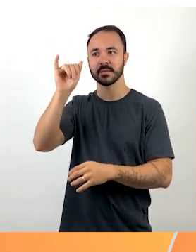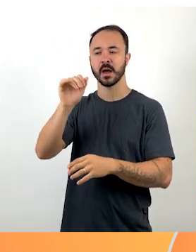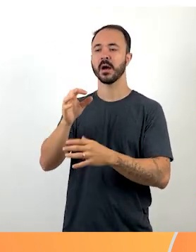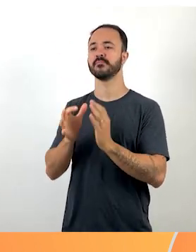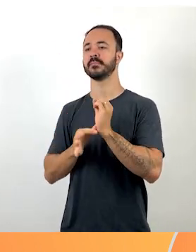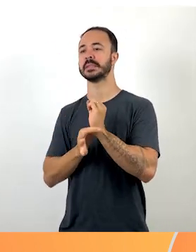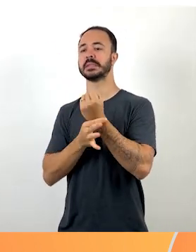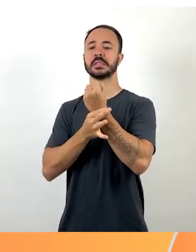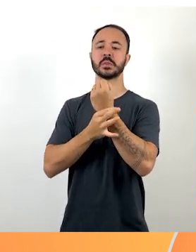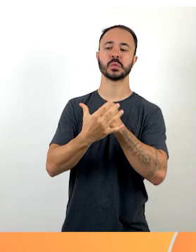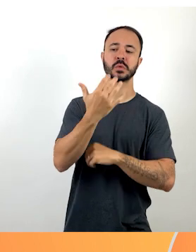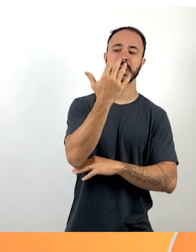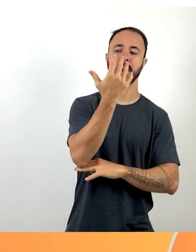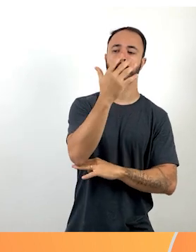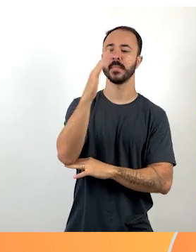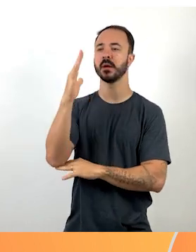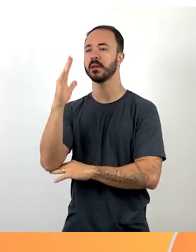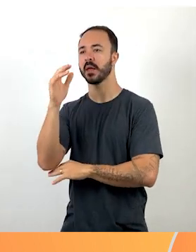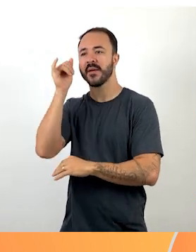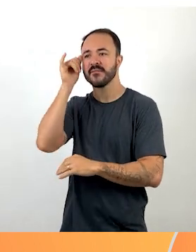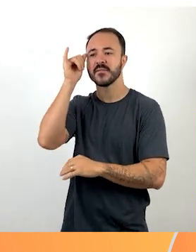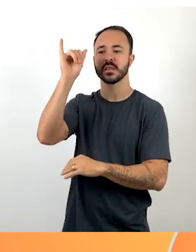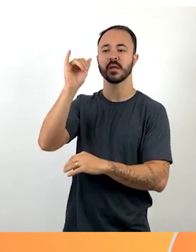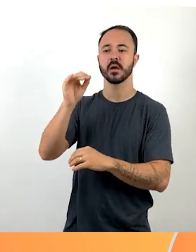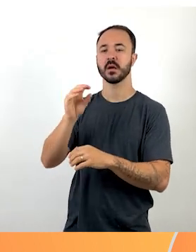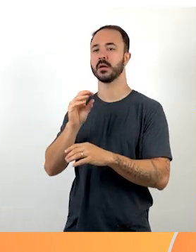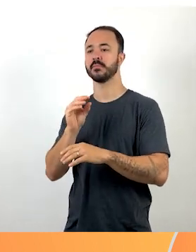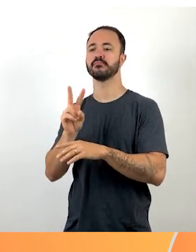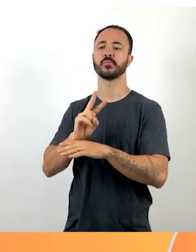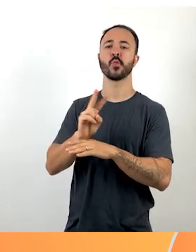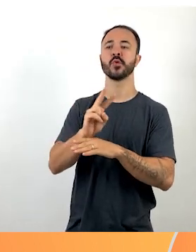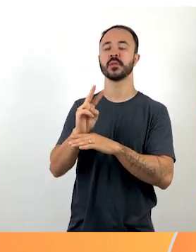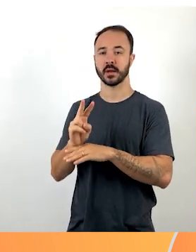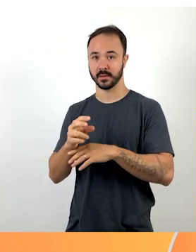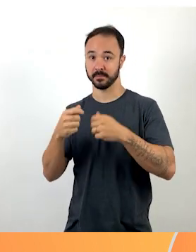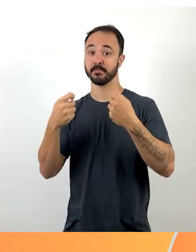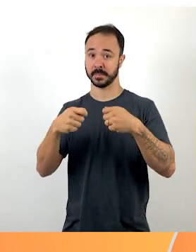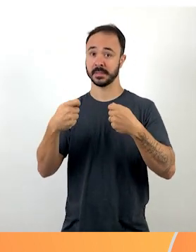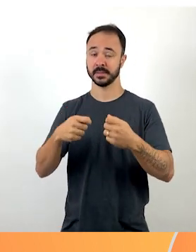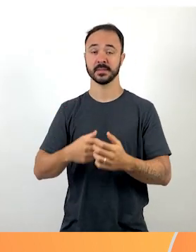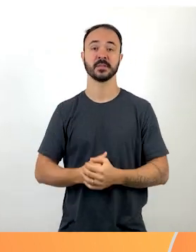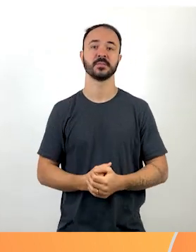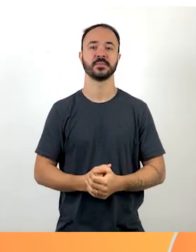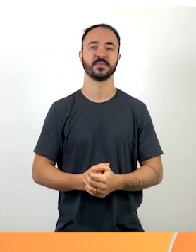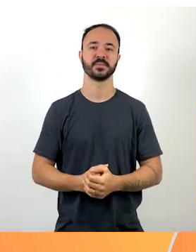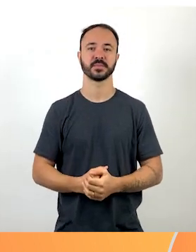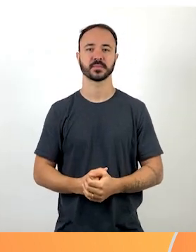de plantas, para fazer a inseção, para fazer o controle de insetos.